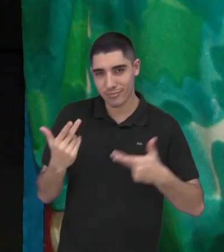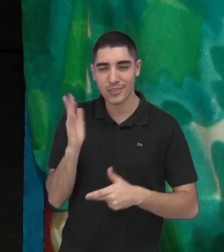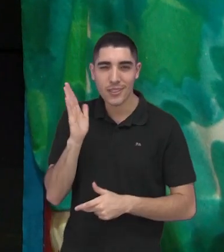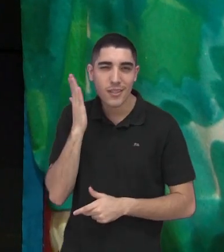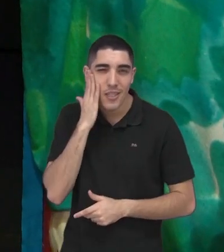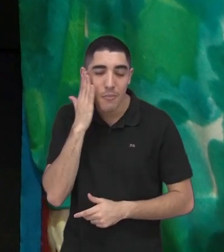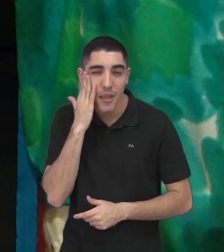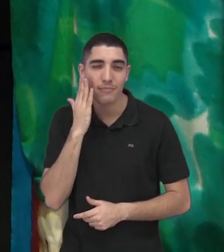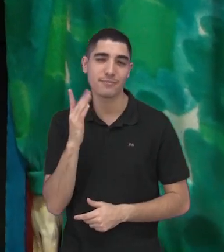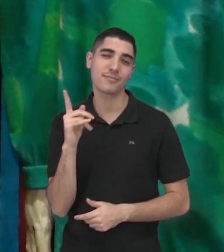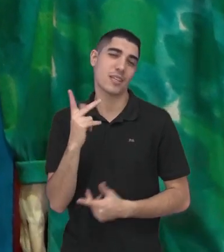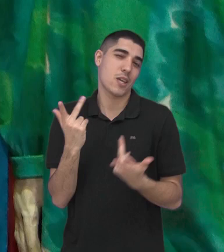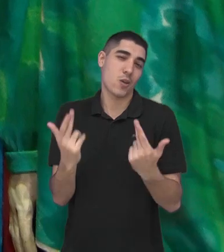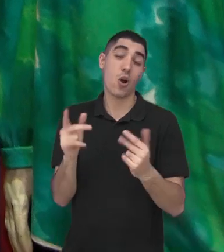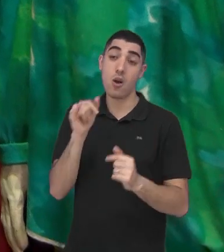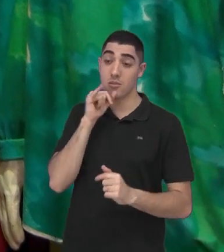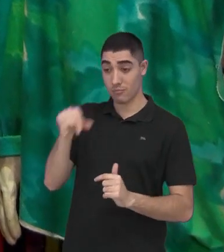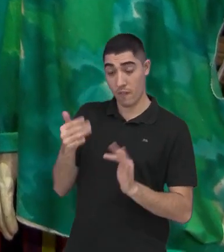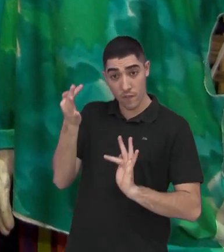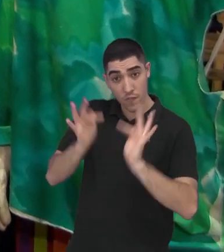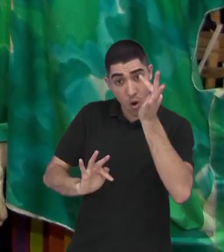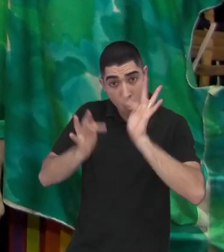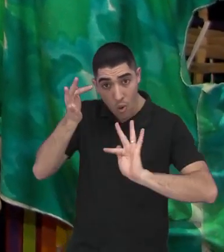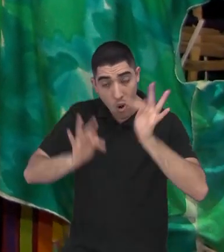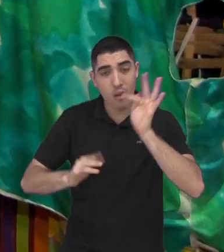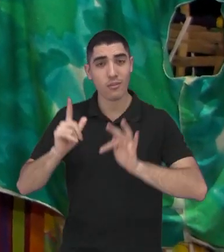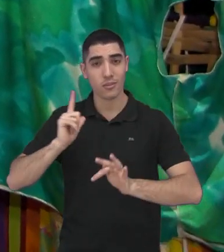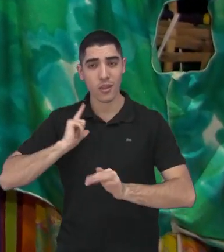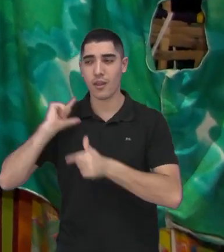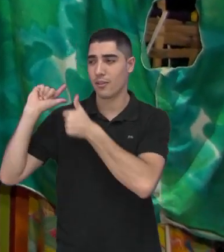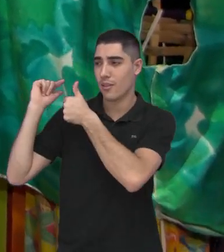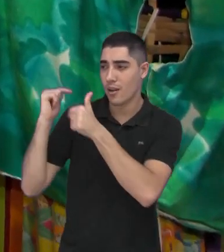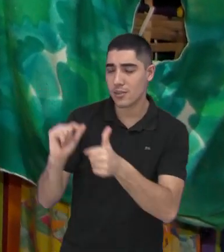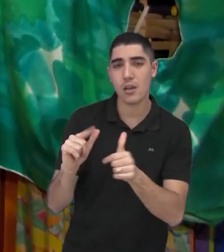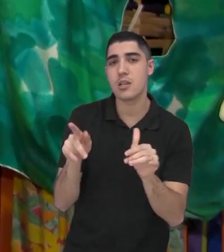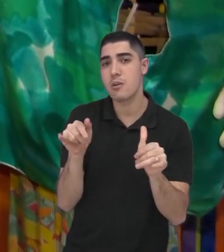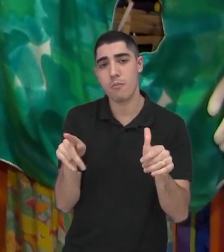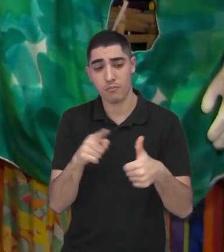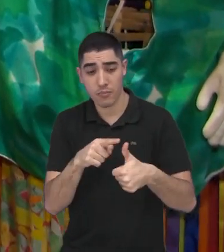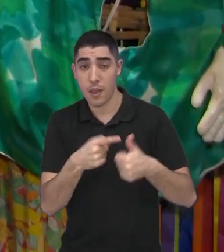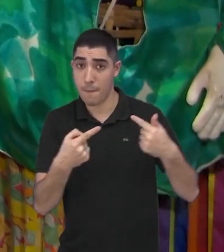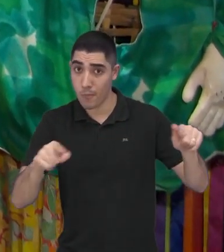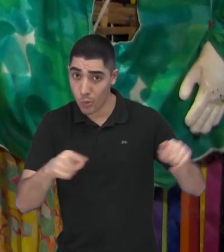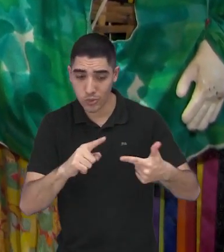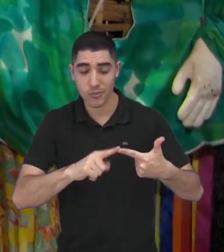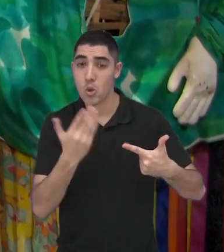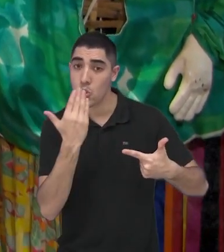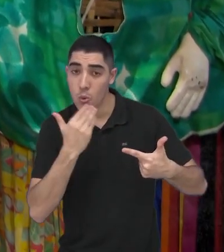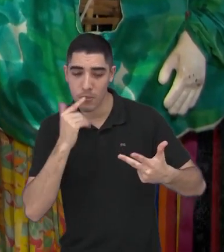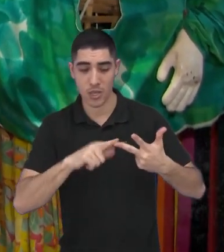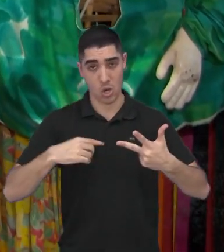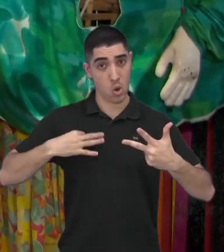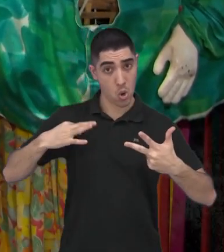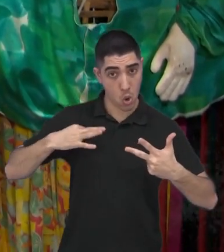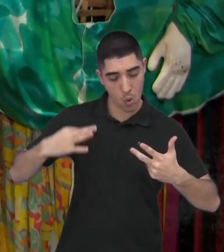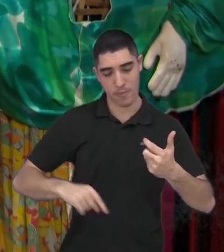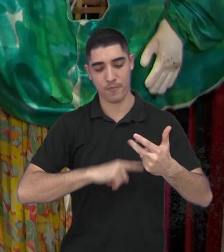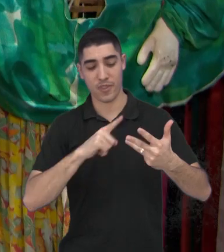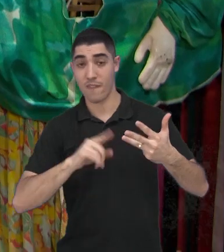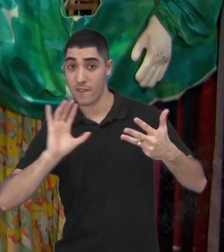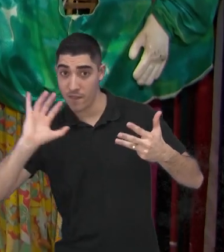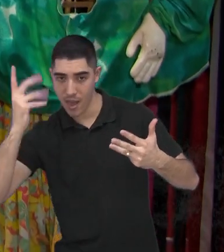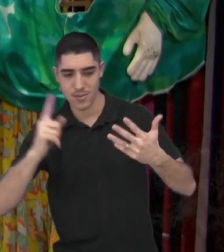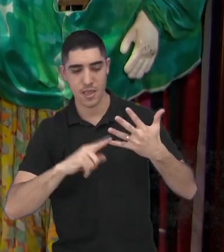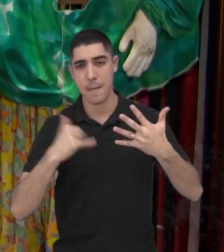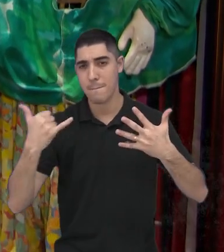que já conhecemos. O folclore inclui manifestações e tradições na música, na gastronomia, nas vestimentas,